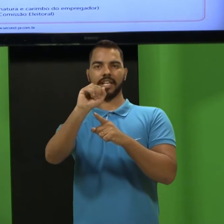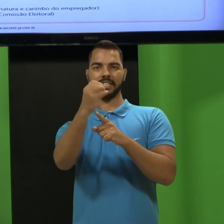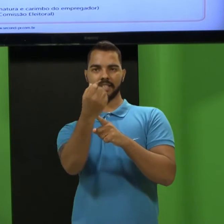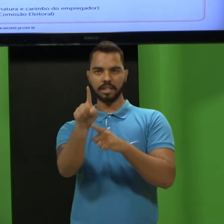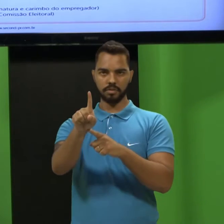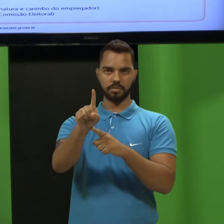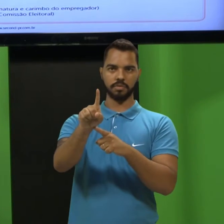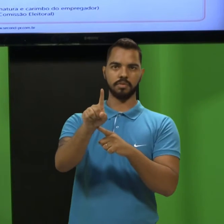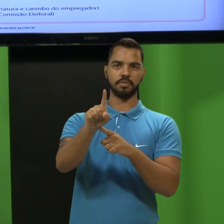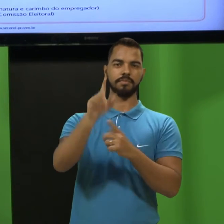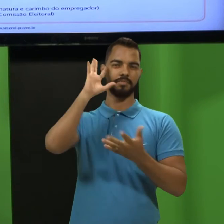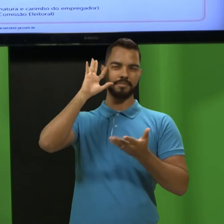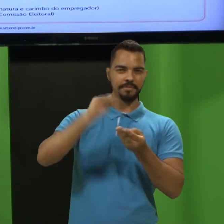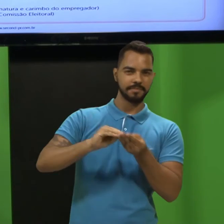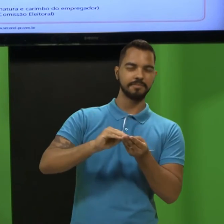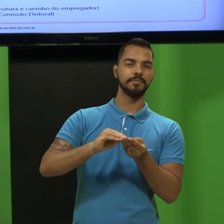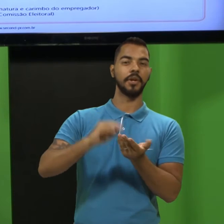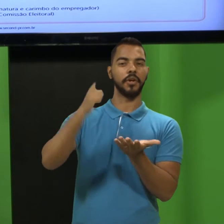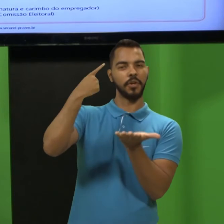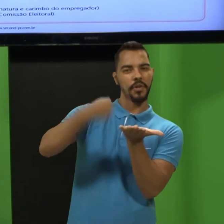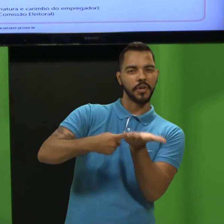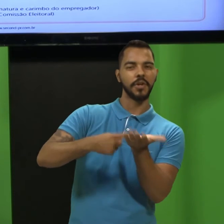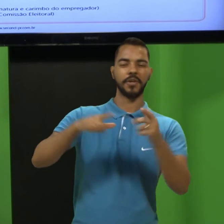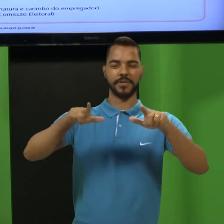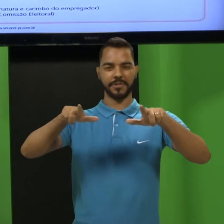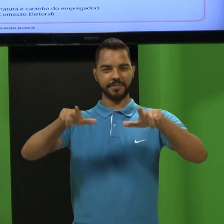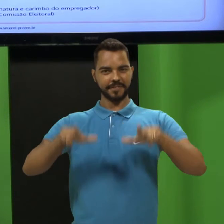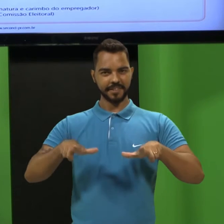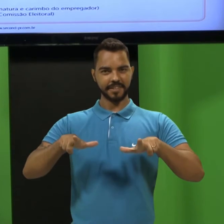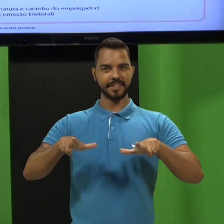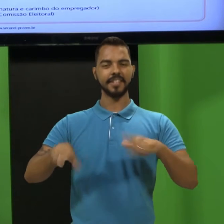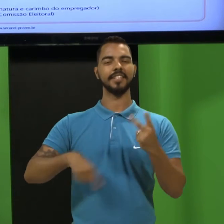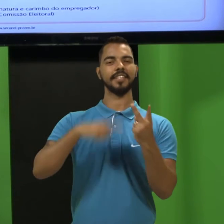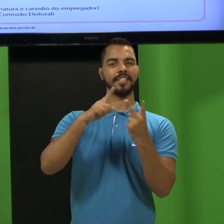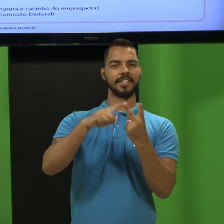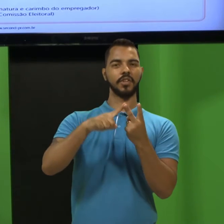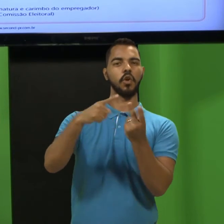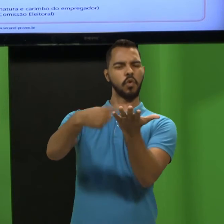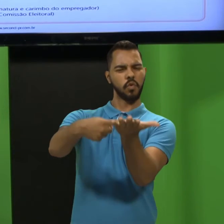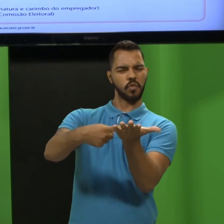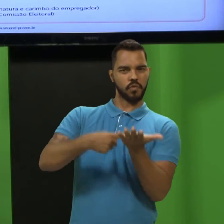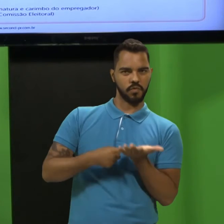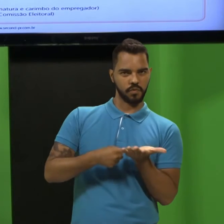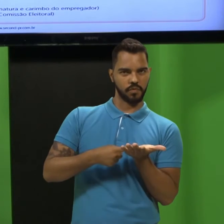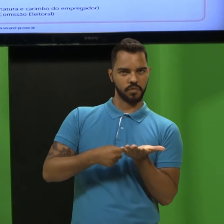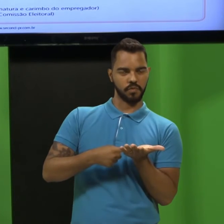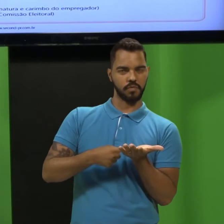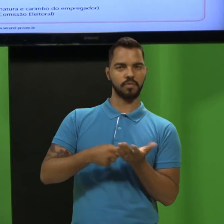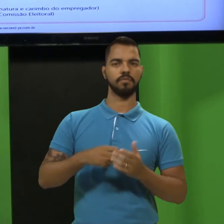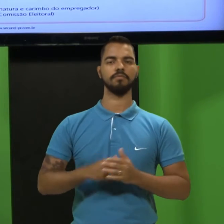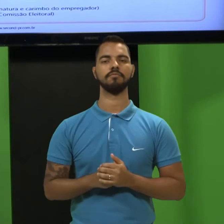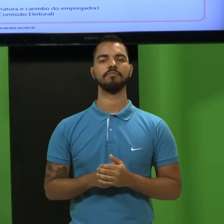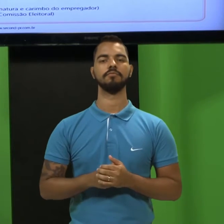Eles fazem parte de uma comunicação utilizada quando a intenção é pedir o comparecimento de alguém a algum evento ou cerimônia.